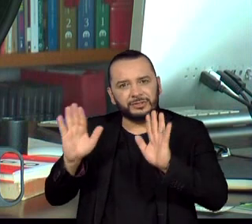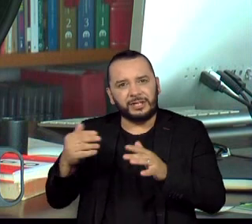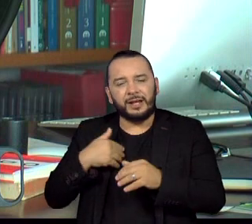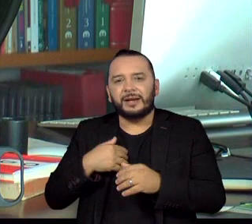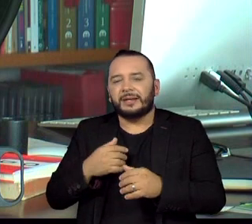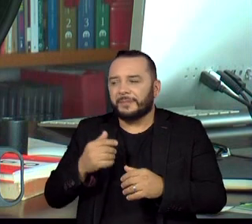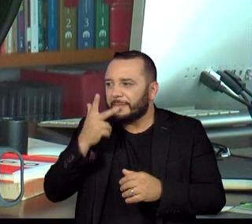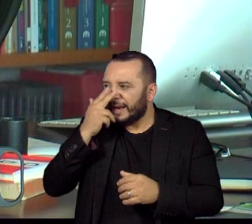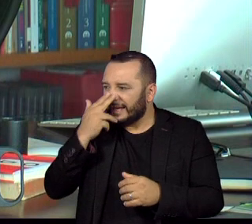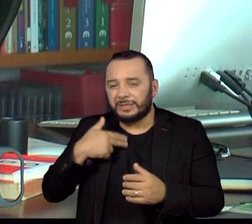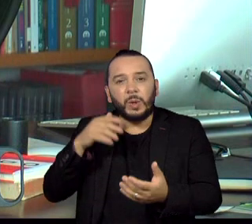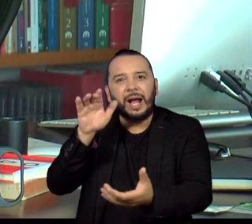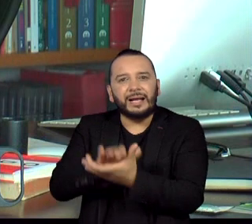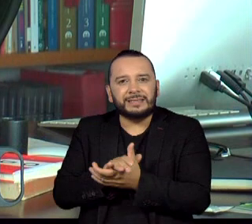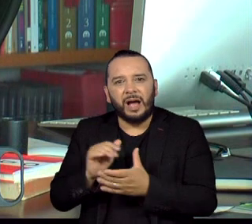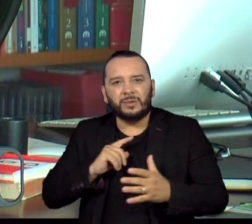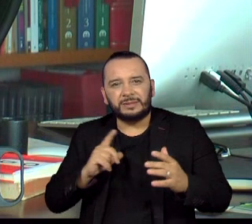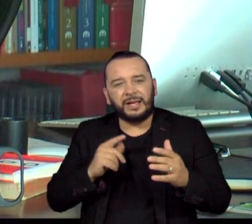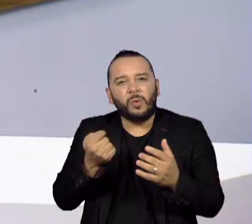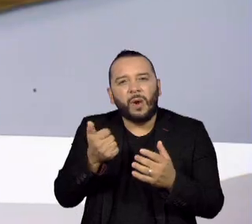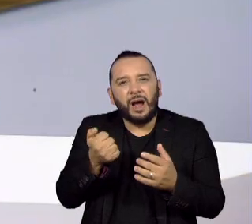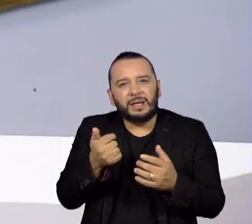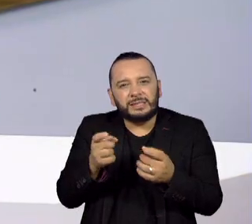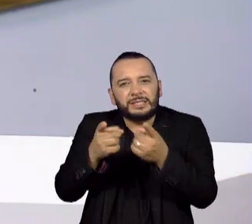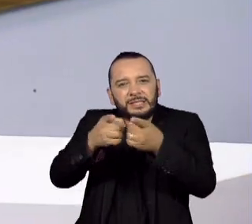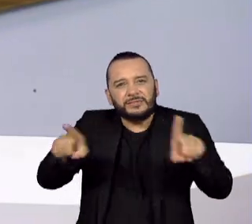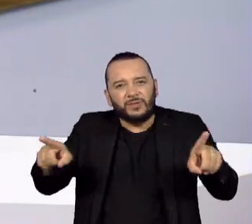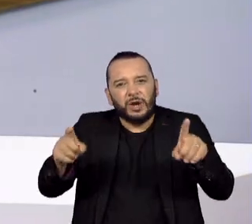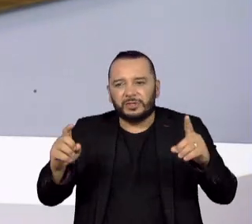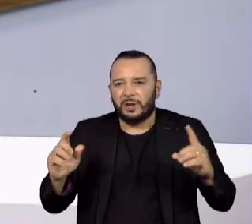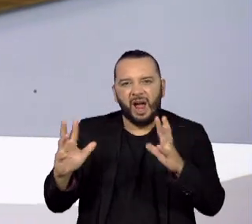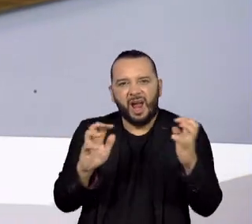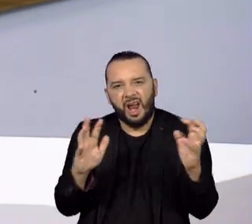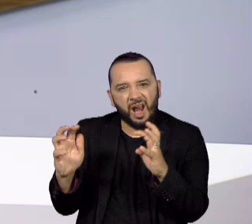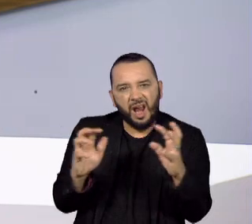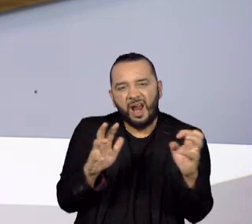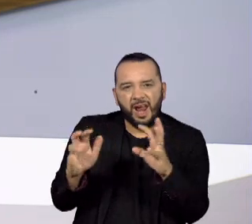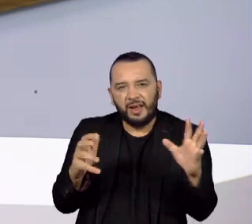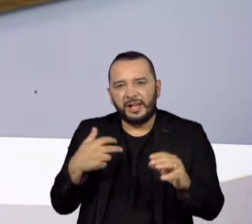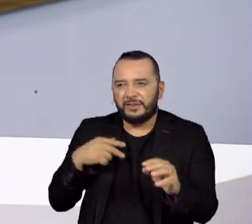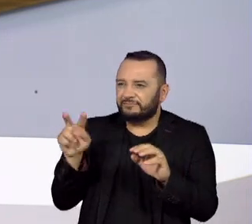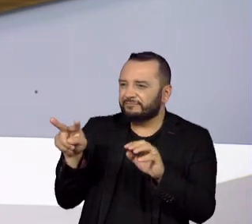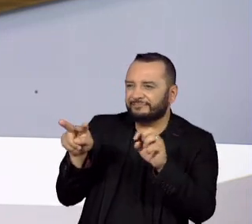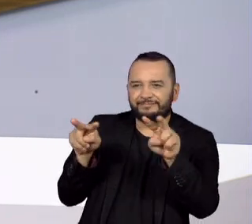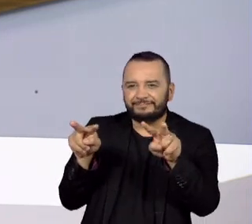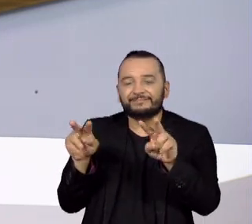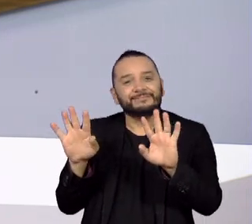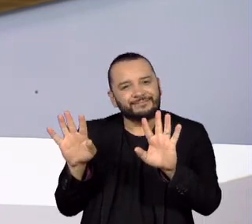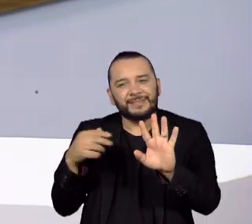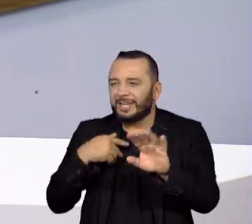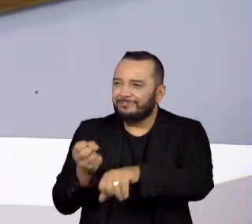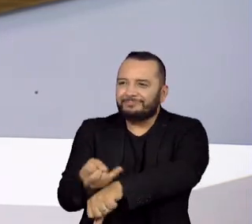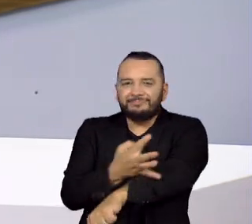que está se separando. Queria saber em que momento que vocês perceberam que